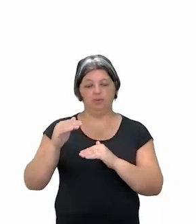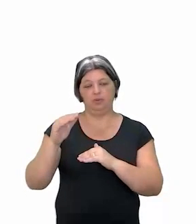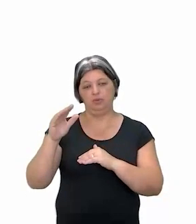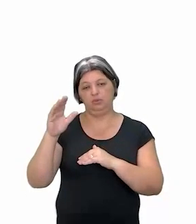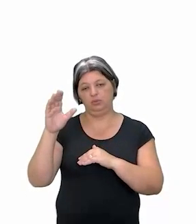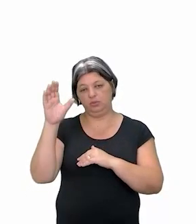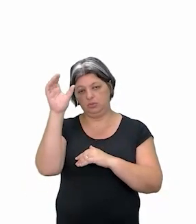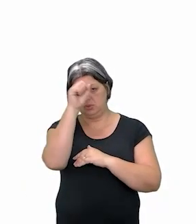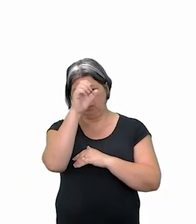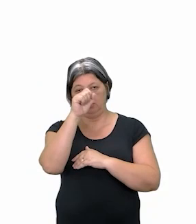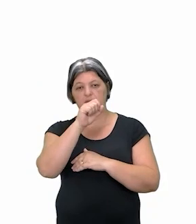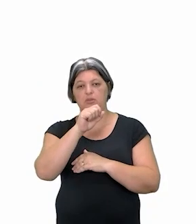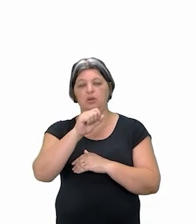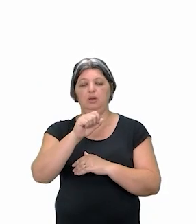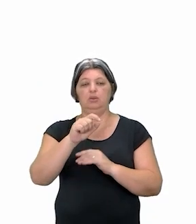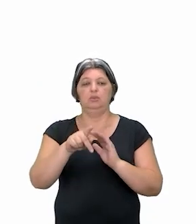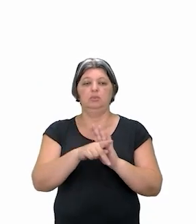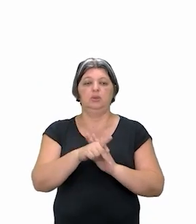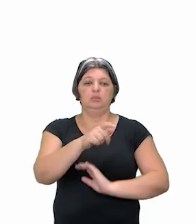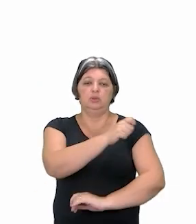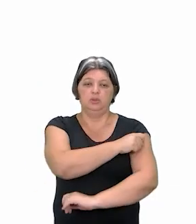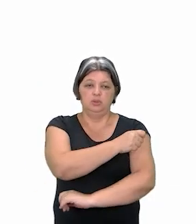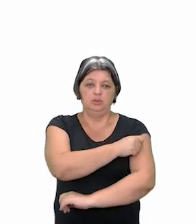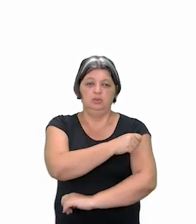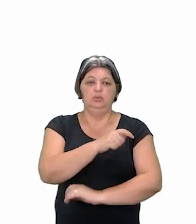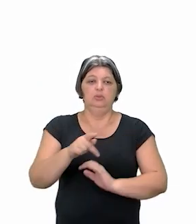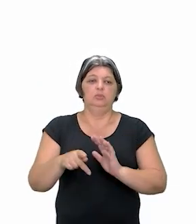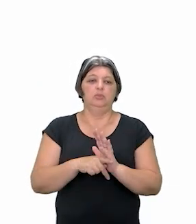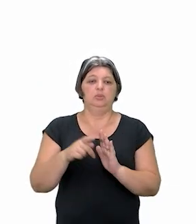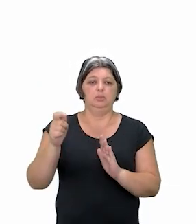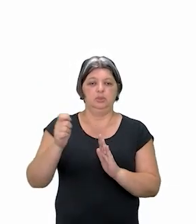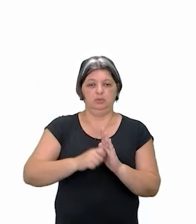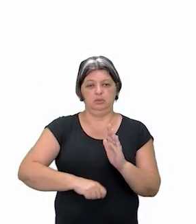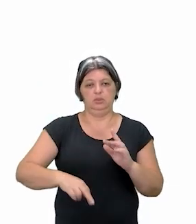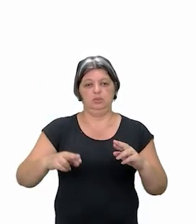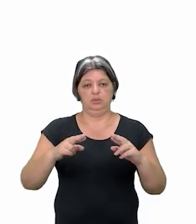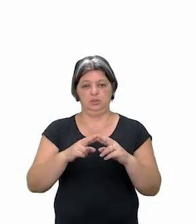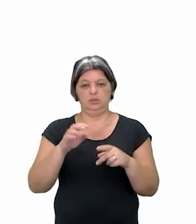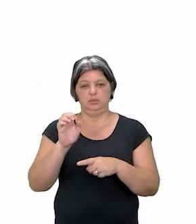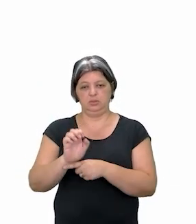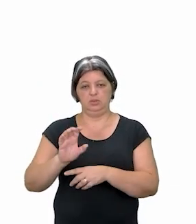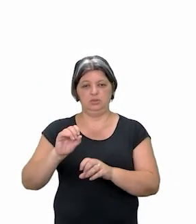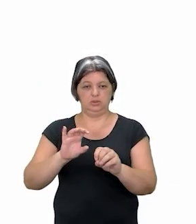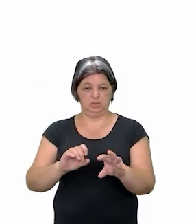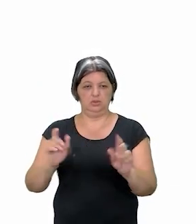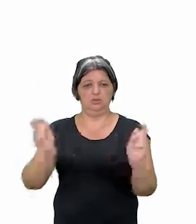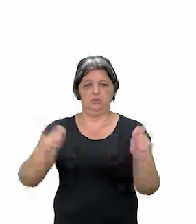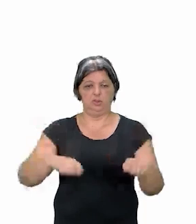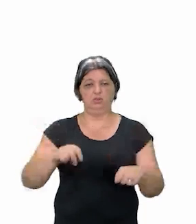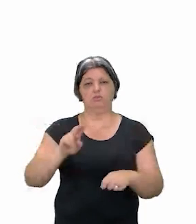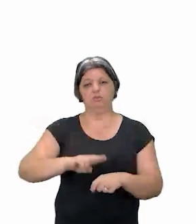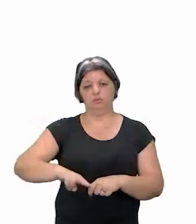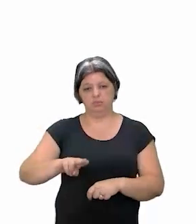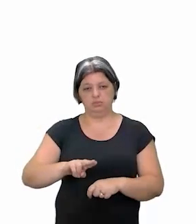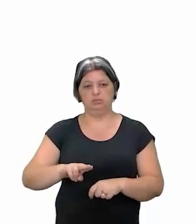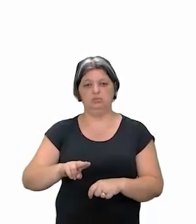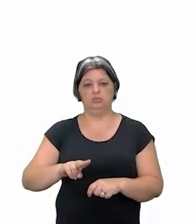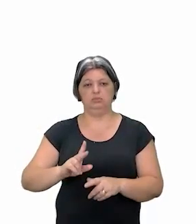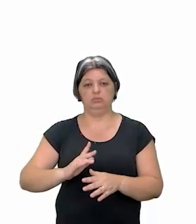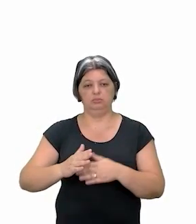estudantes matriculados na rede estadual de ensino, e os índices extraídos podem ser utilizados para